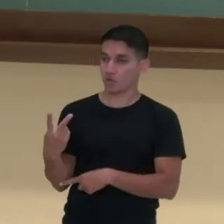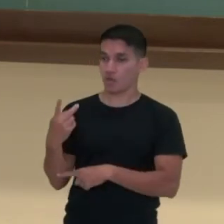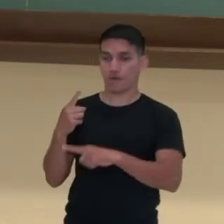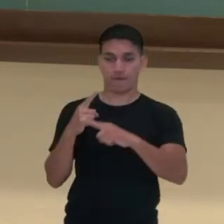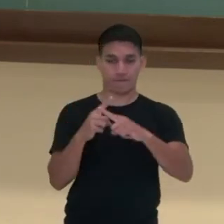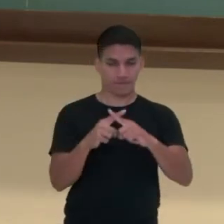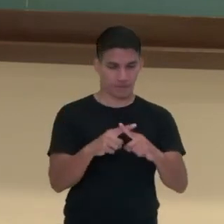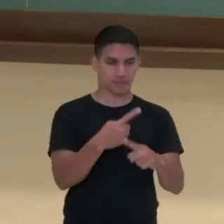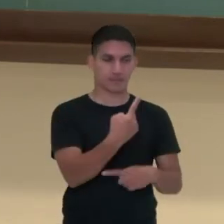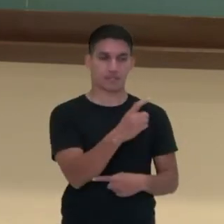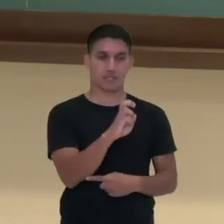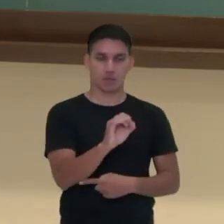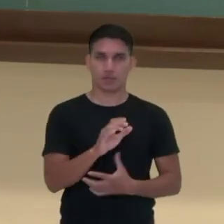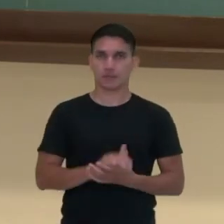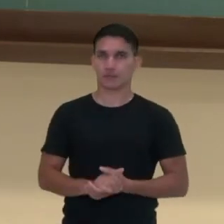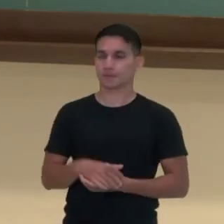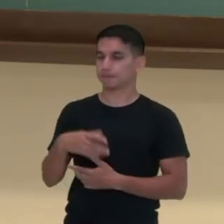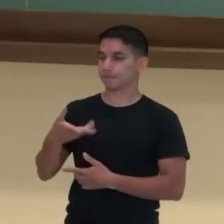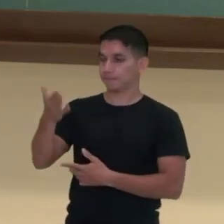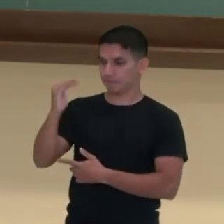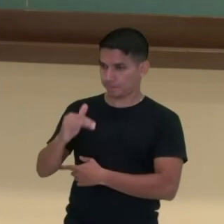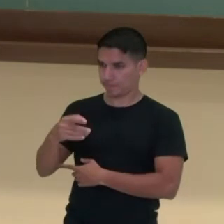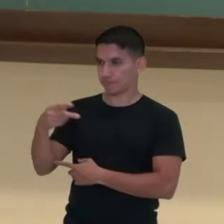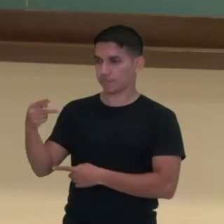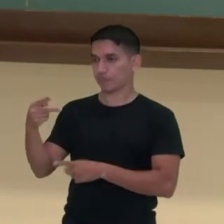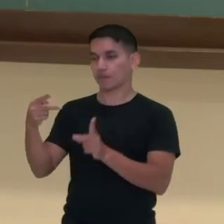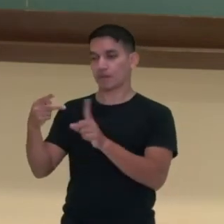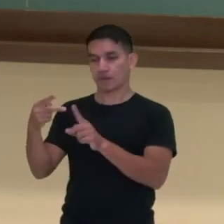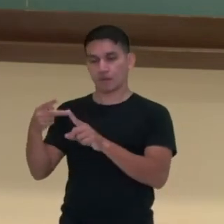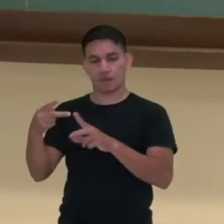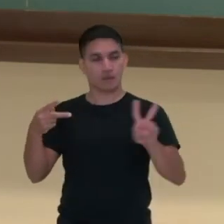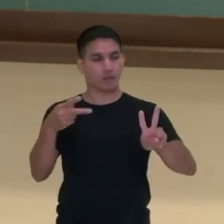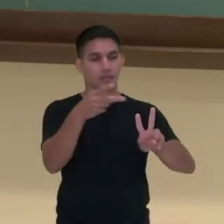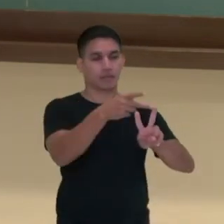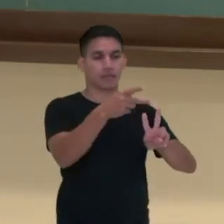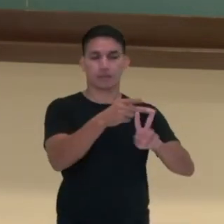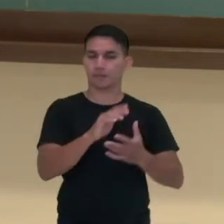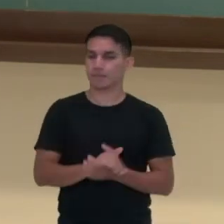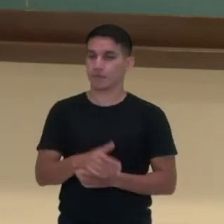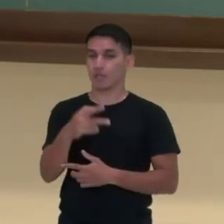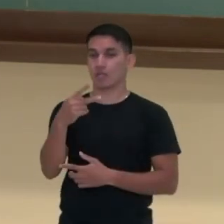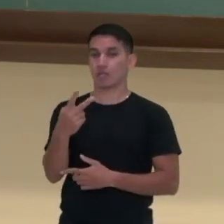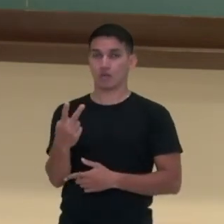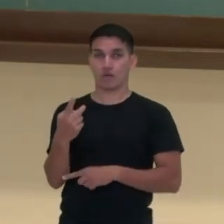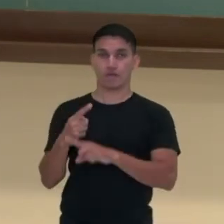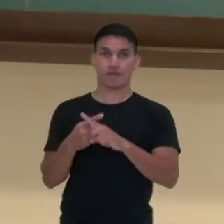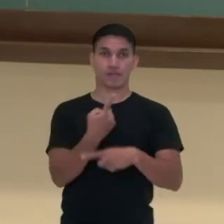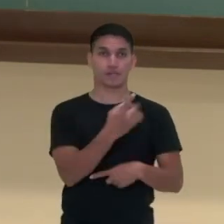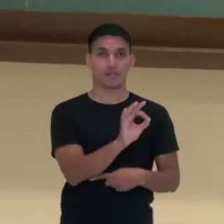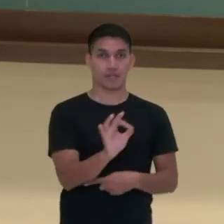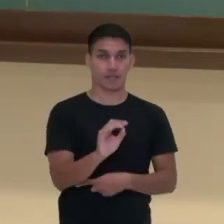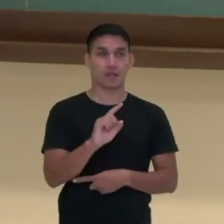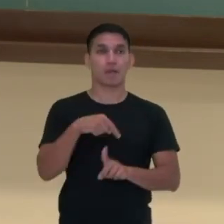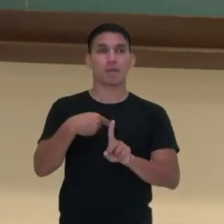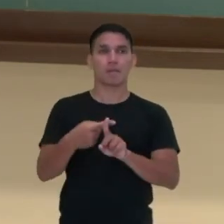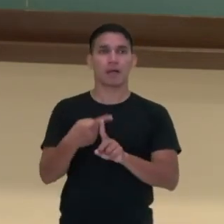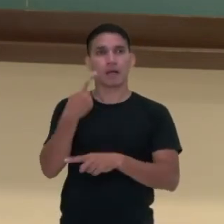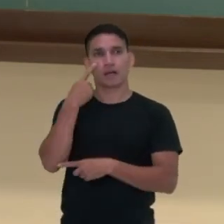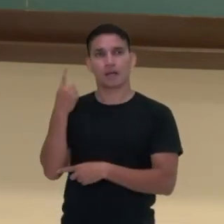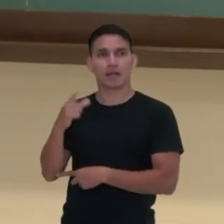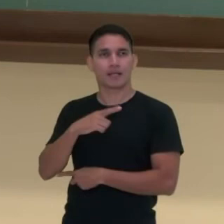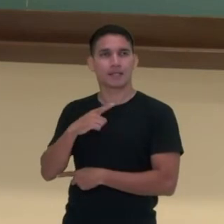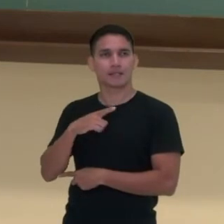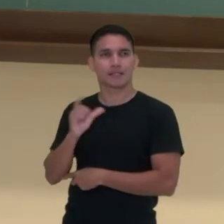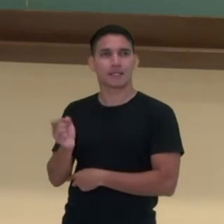150. Segunda coluna, segunda linha, segunda coluna. 2 vezes 100 mais 3 vezes 150. Terceira linha, segunda